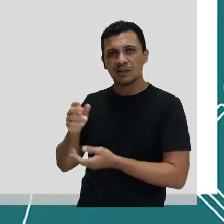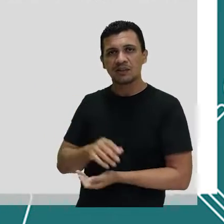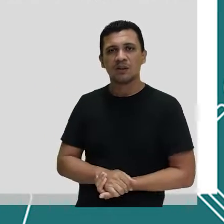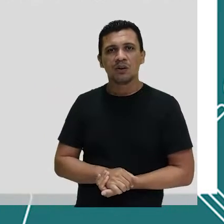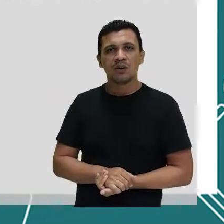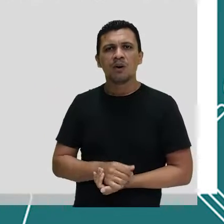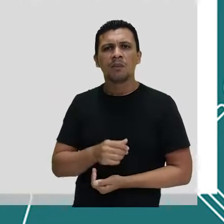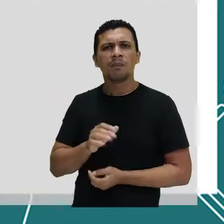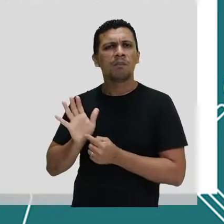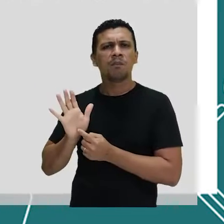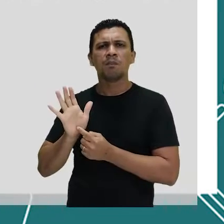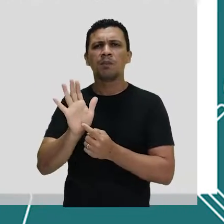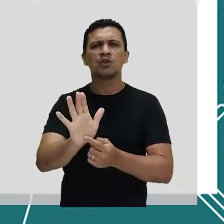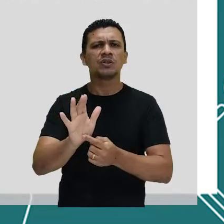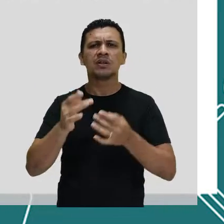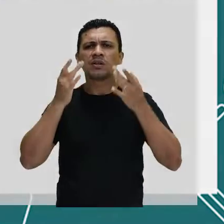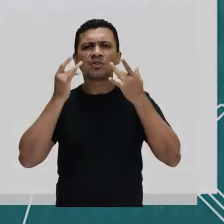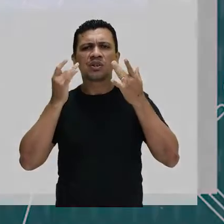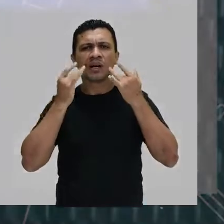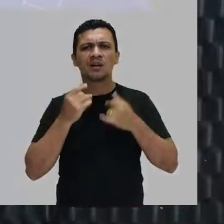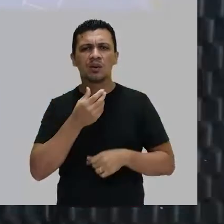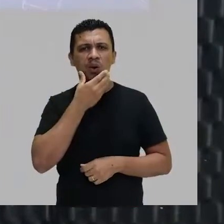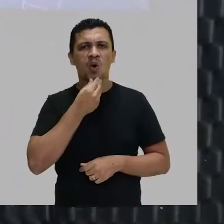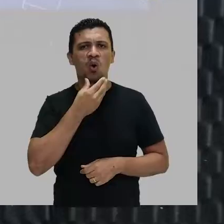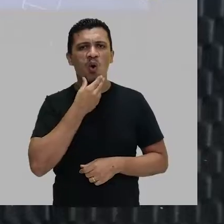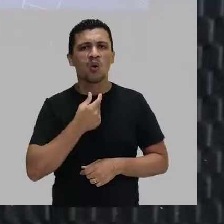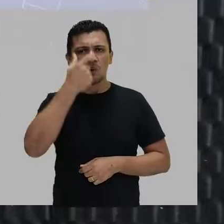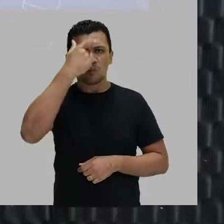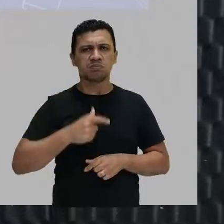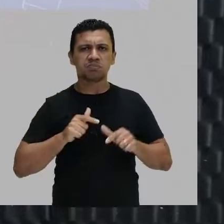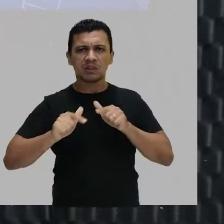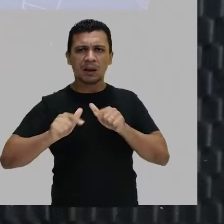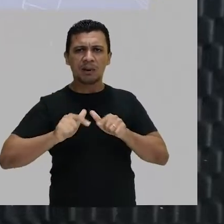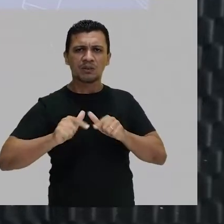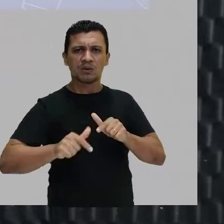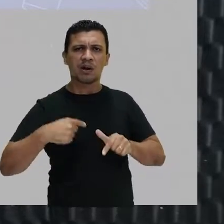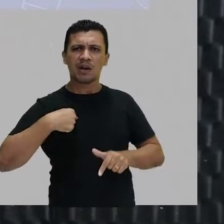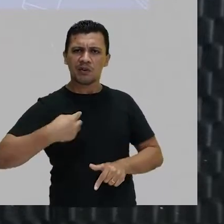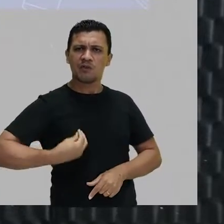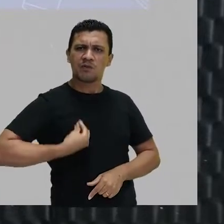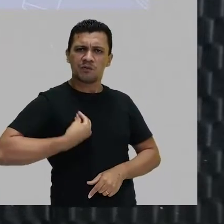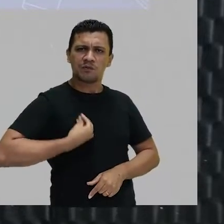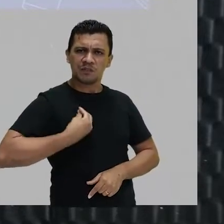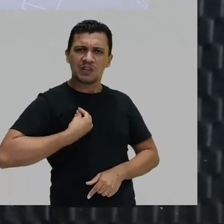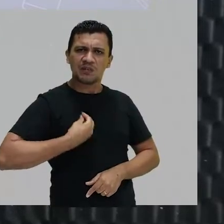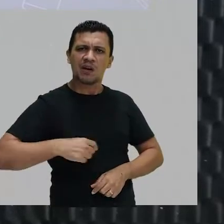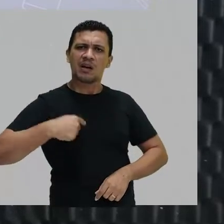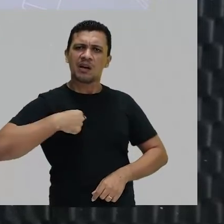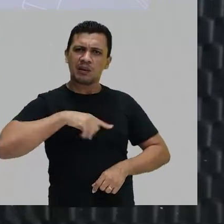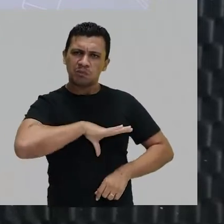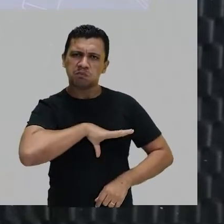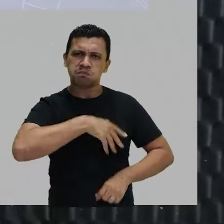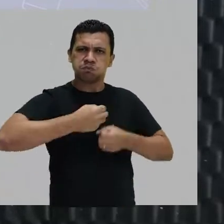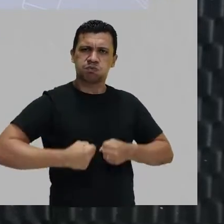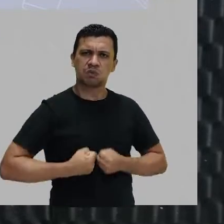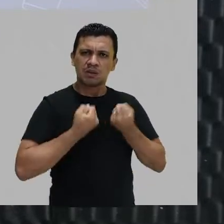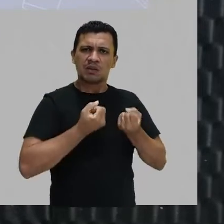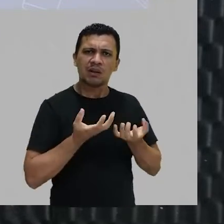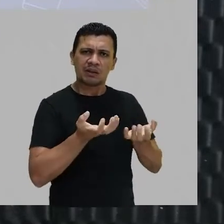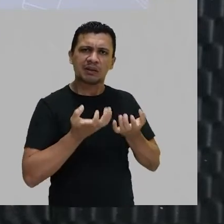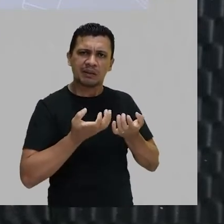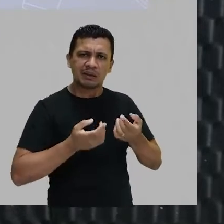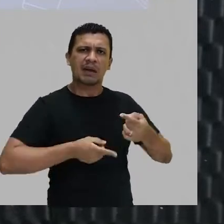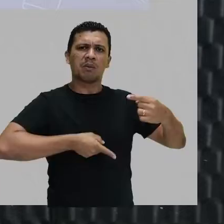homem trabalhador, o operário diz, eu sou vivo, eu sou intenso, eu quero questionar e eu quero discutir os